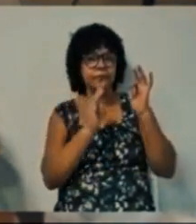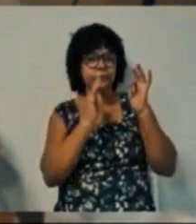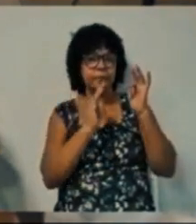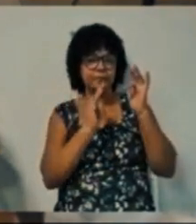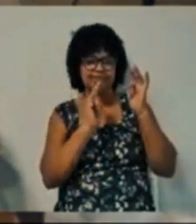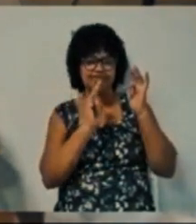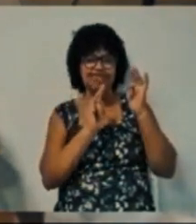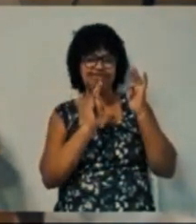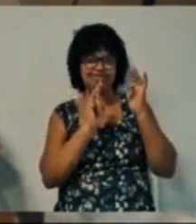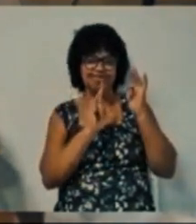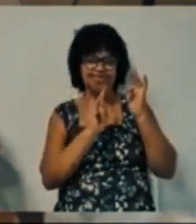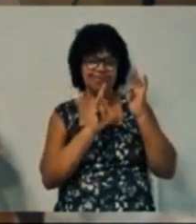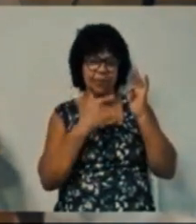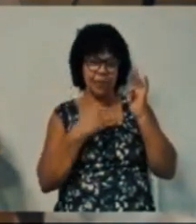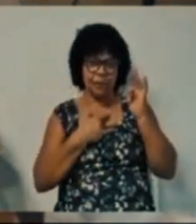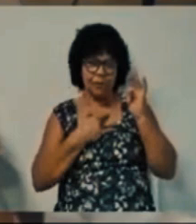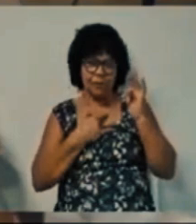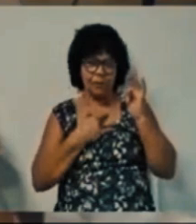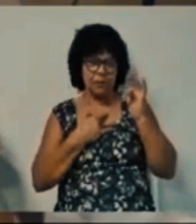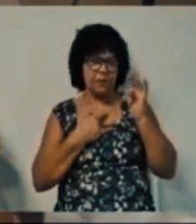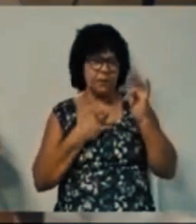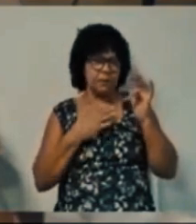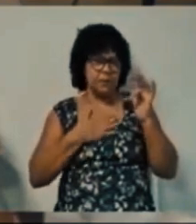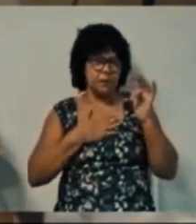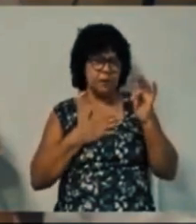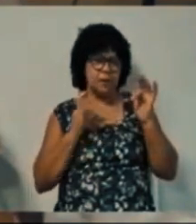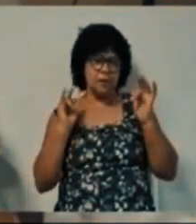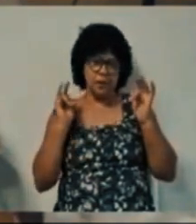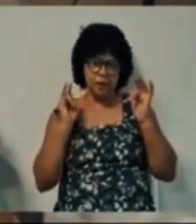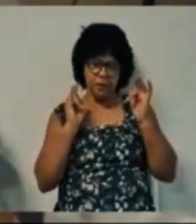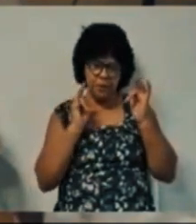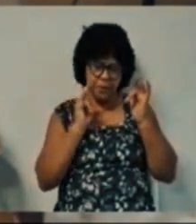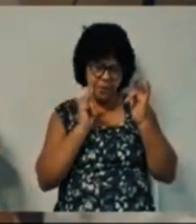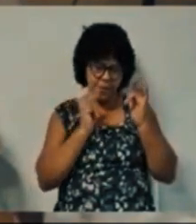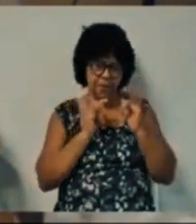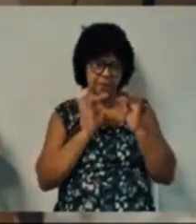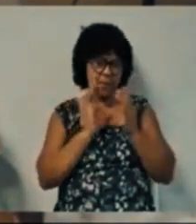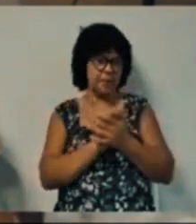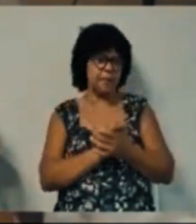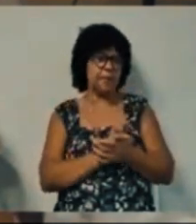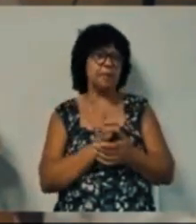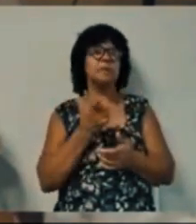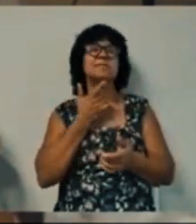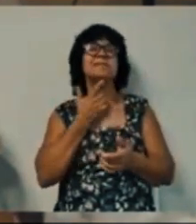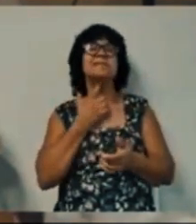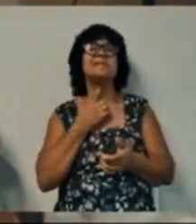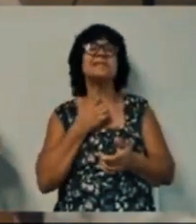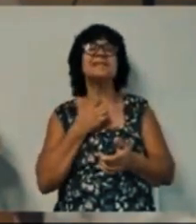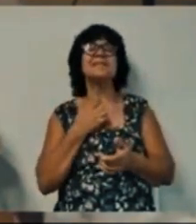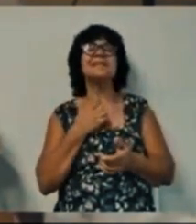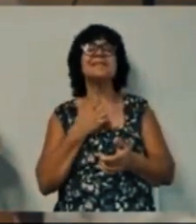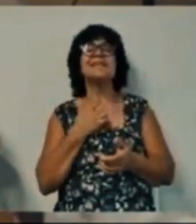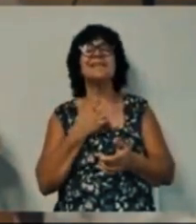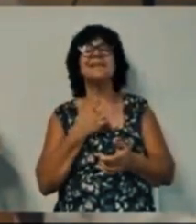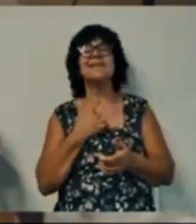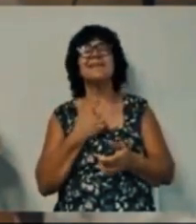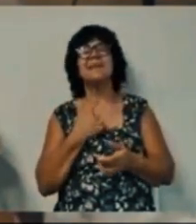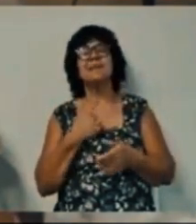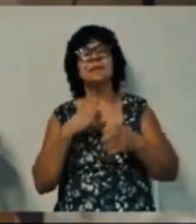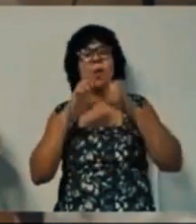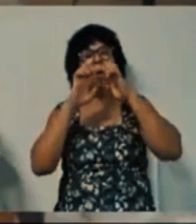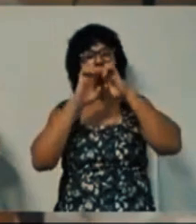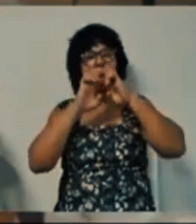Evangelho, como eu desejo ser um vaso, aleluia,